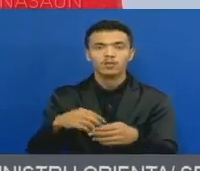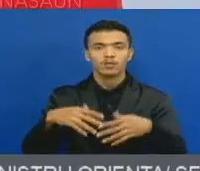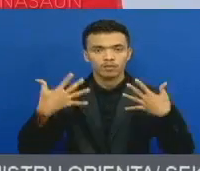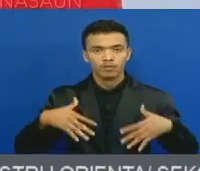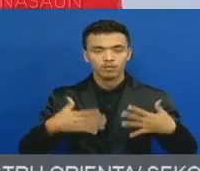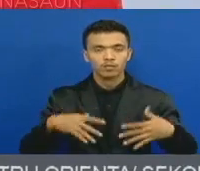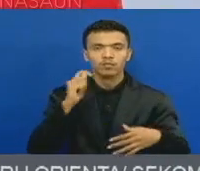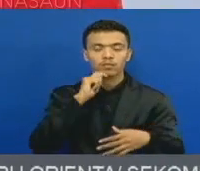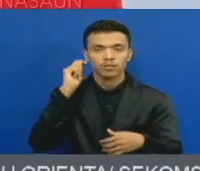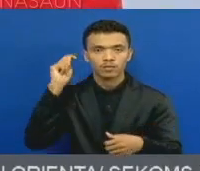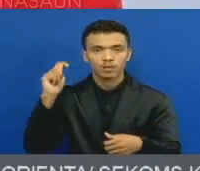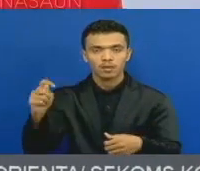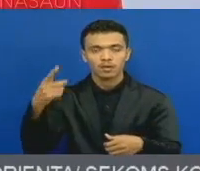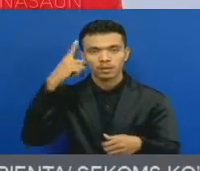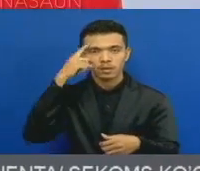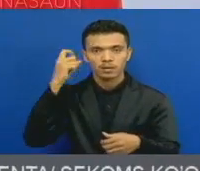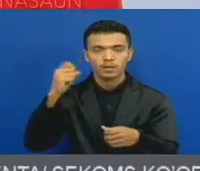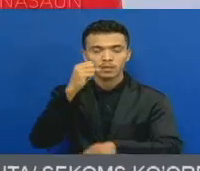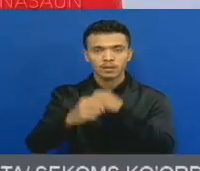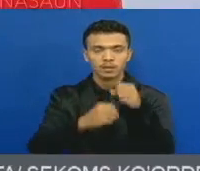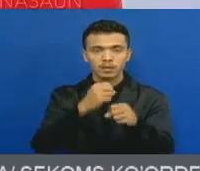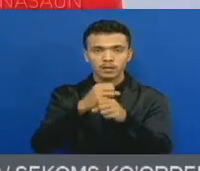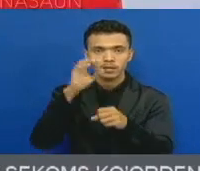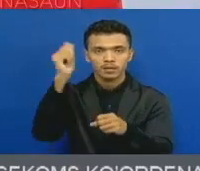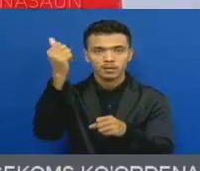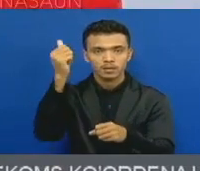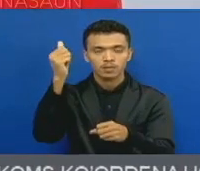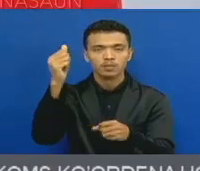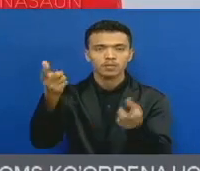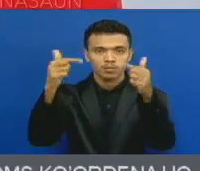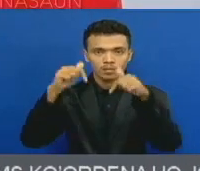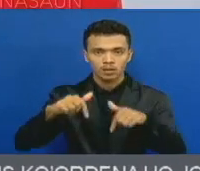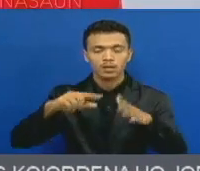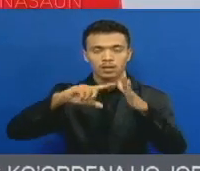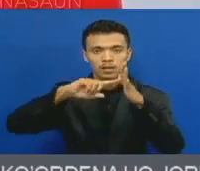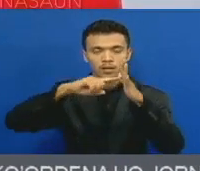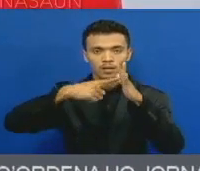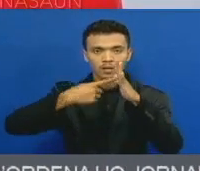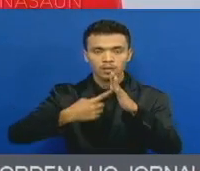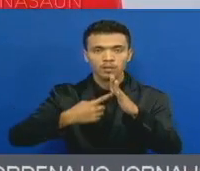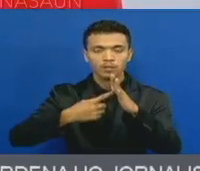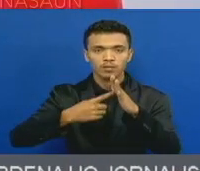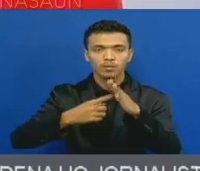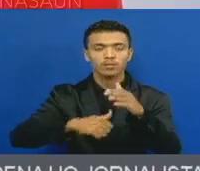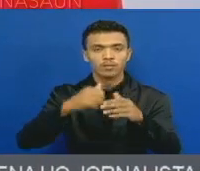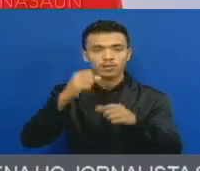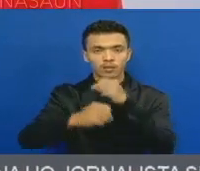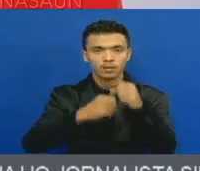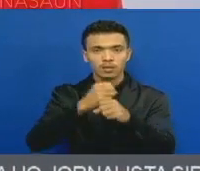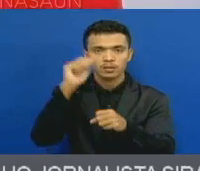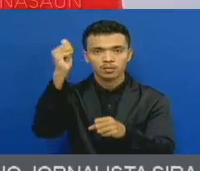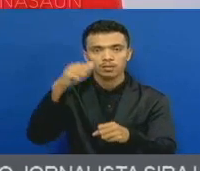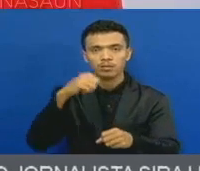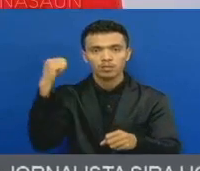Ucrânia. Também tinha sinalado, né, tinha um sanulo, mas né, algo que é desse. Não se não lhe vá, mas agora